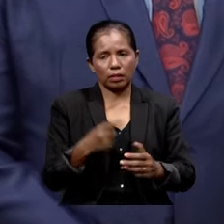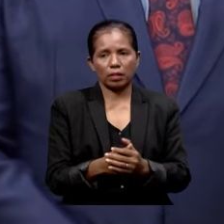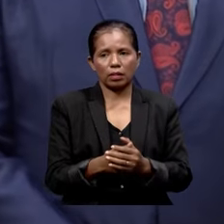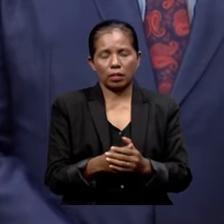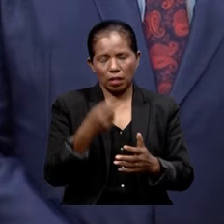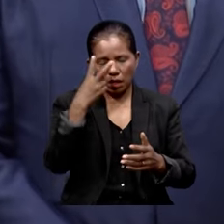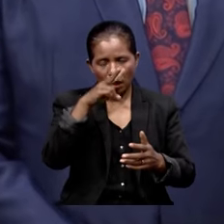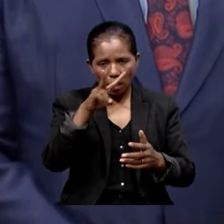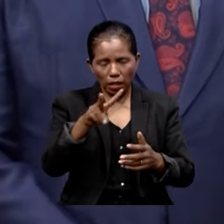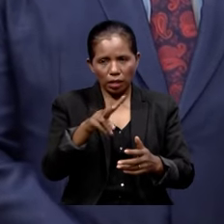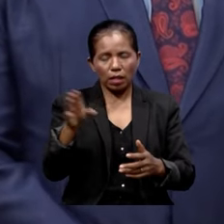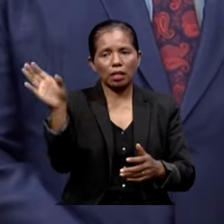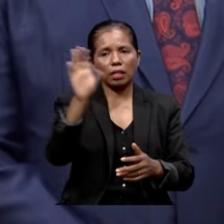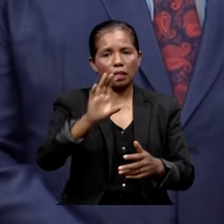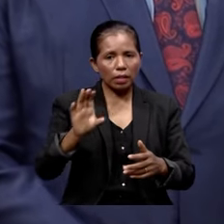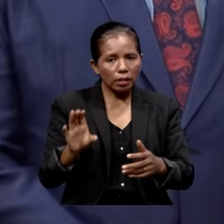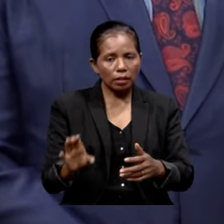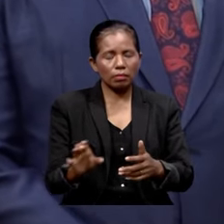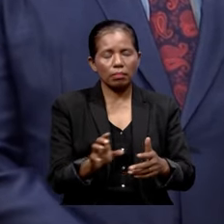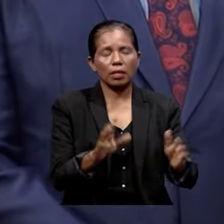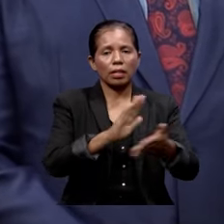clima dame e arrailaram.